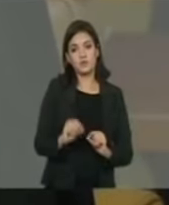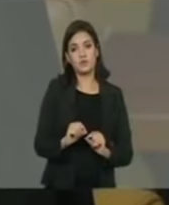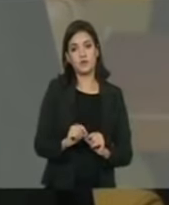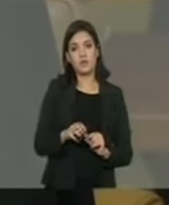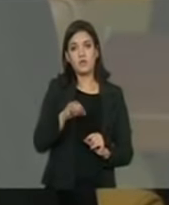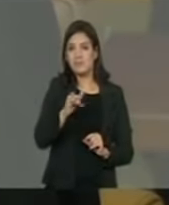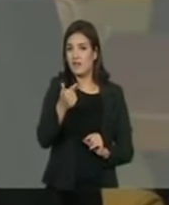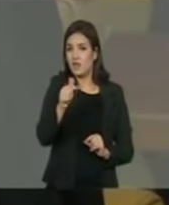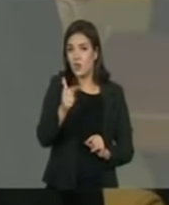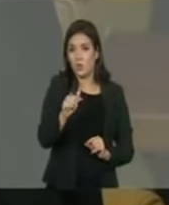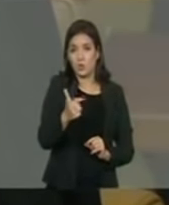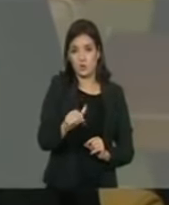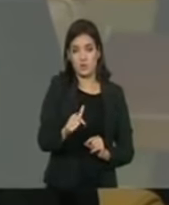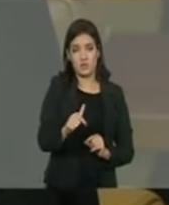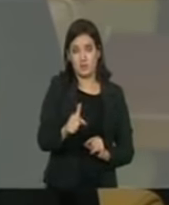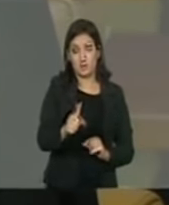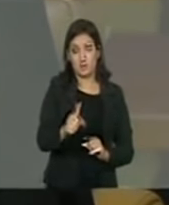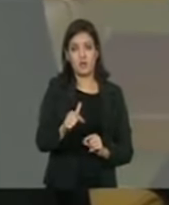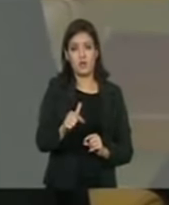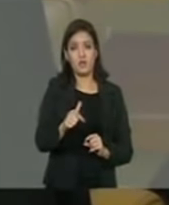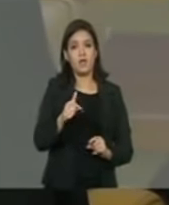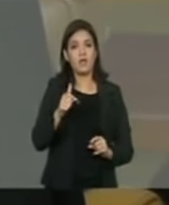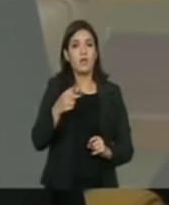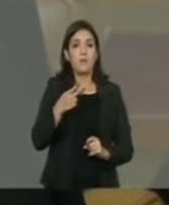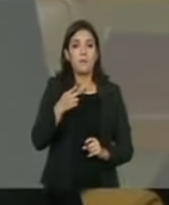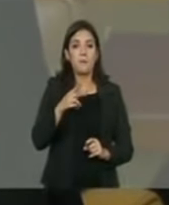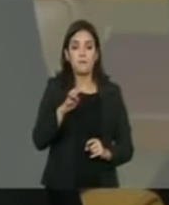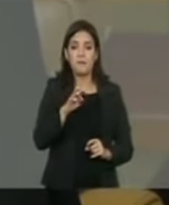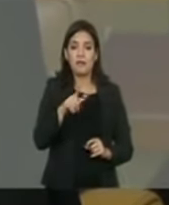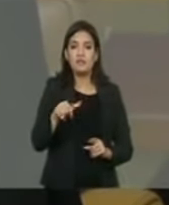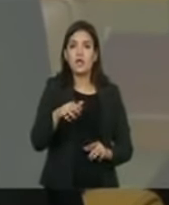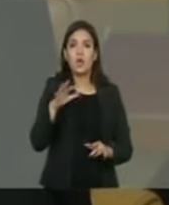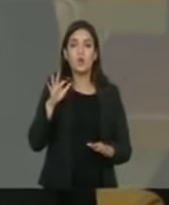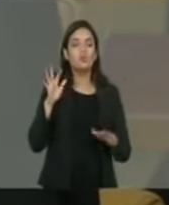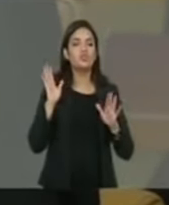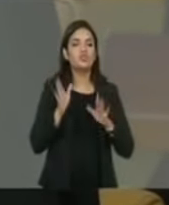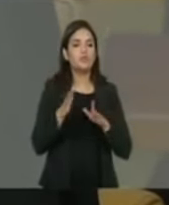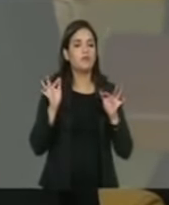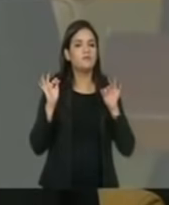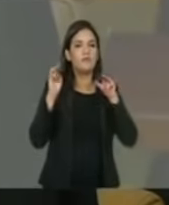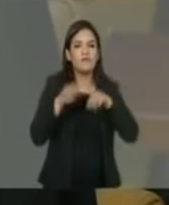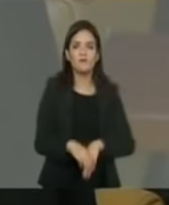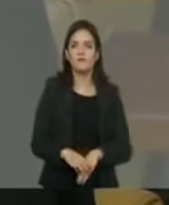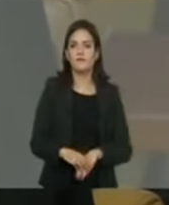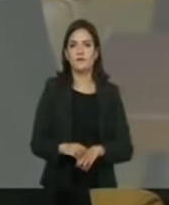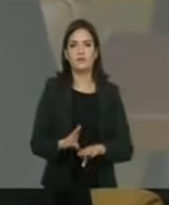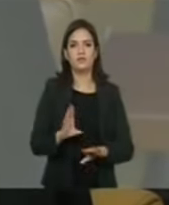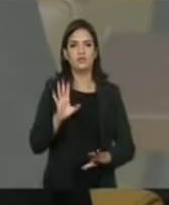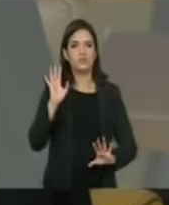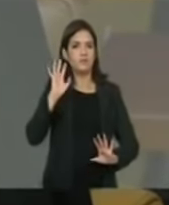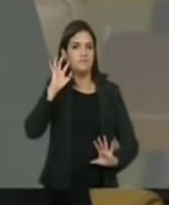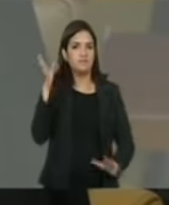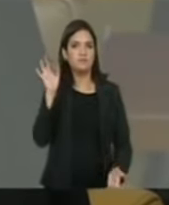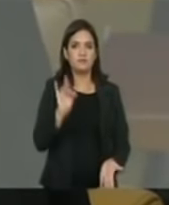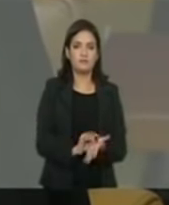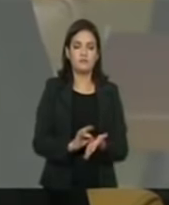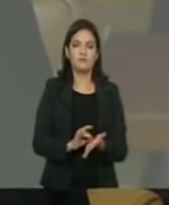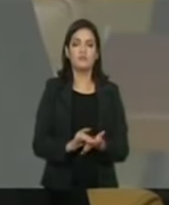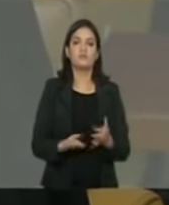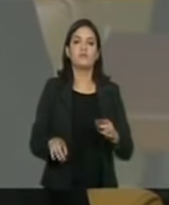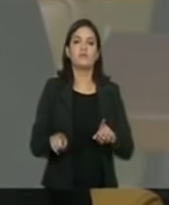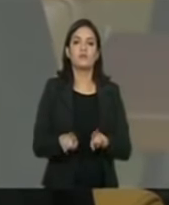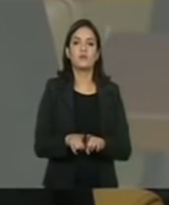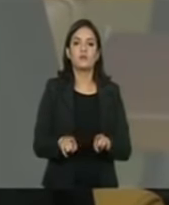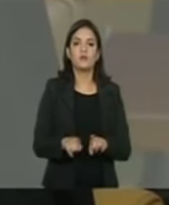inexistência de título pedal condenatório definitivamente constituído fecha aspas incisos ii pois na seleção